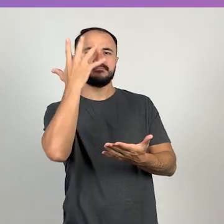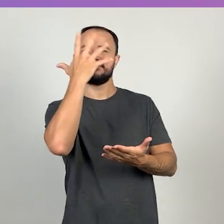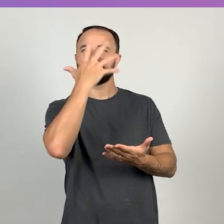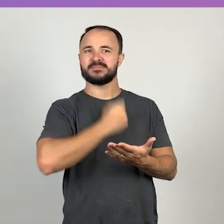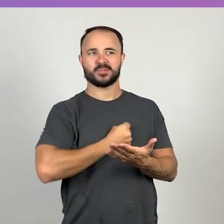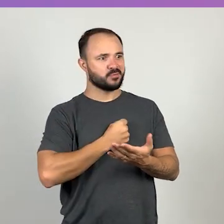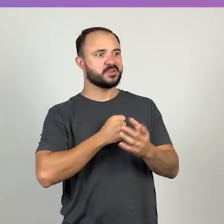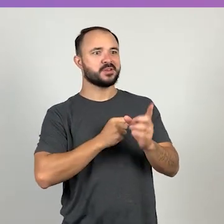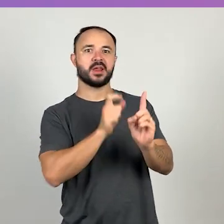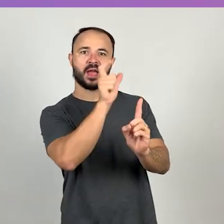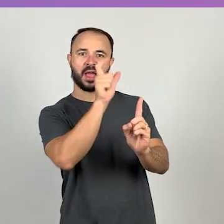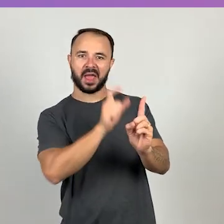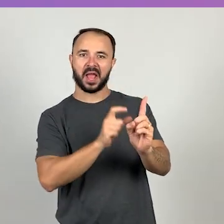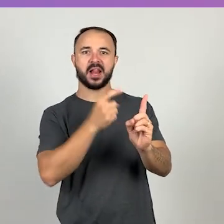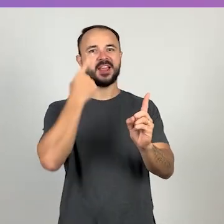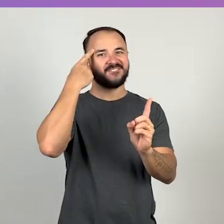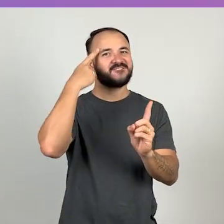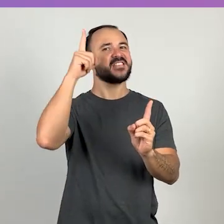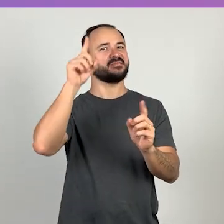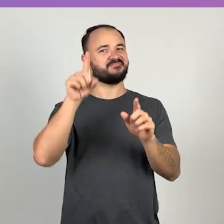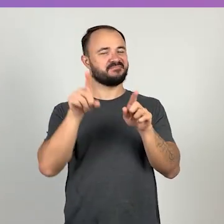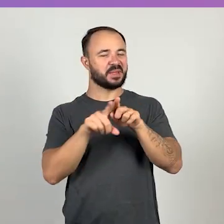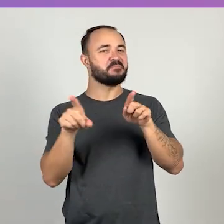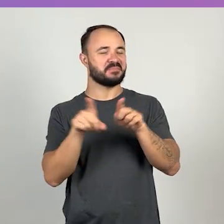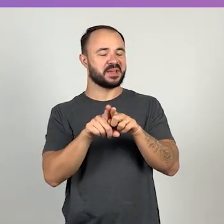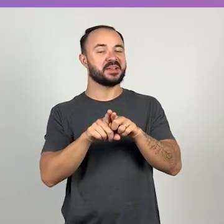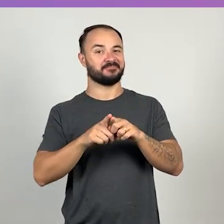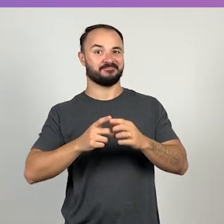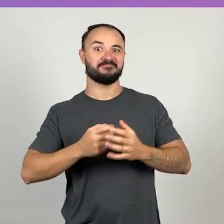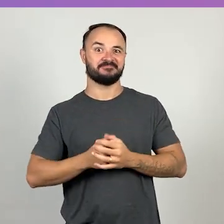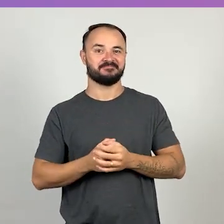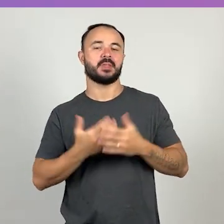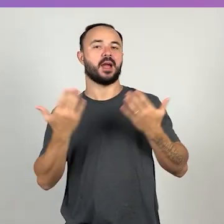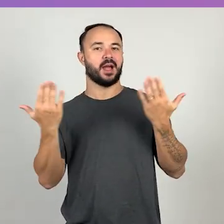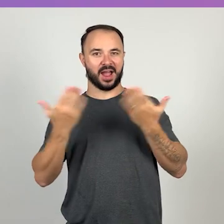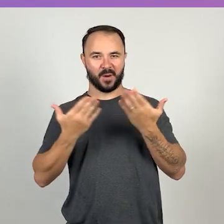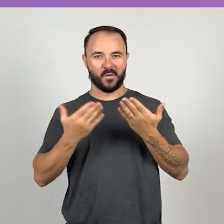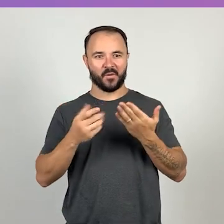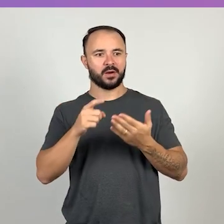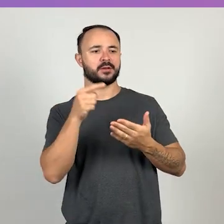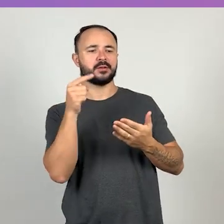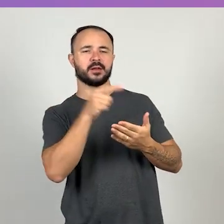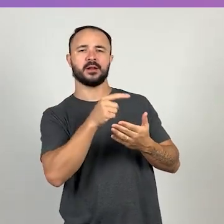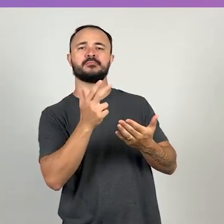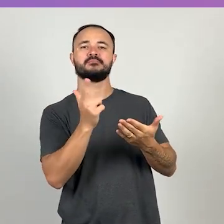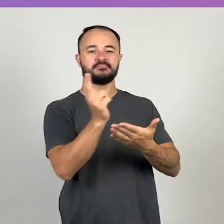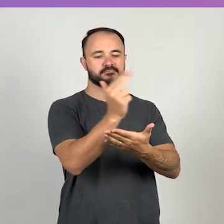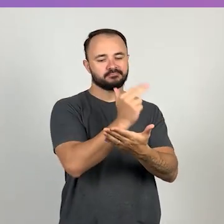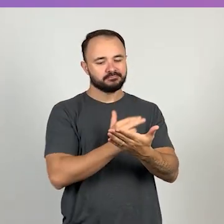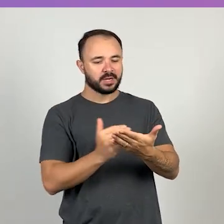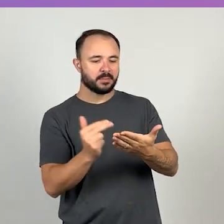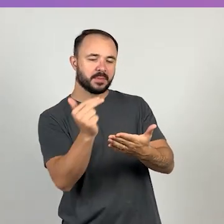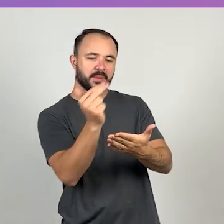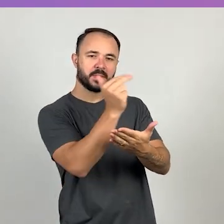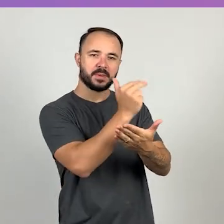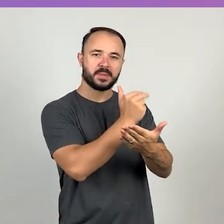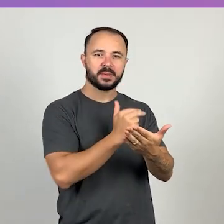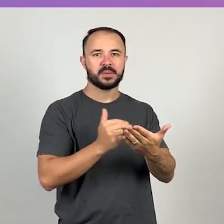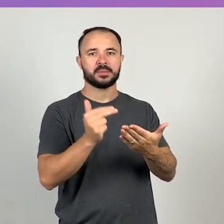tem! E criatividade também! Agora, ela está desenhando